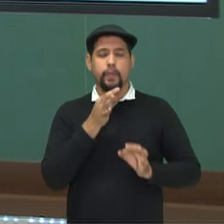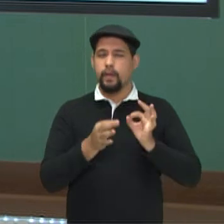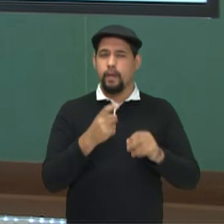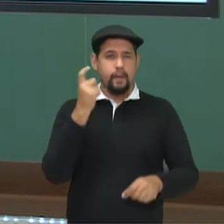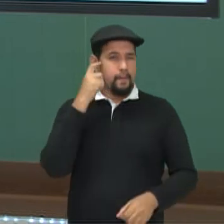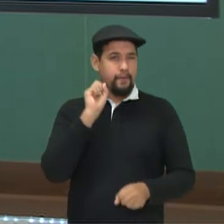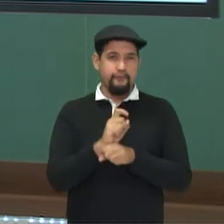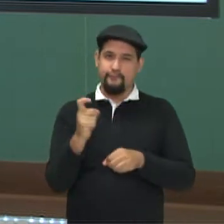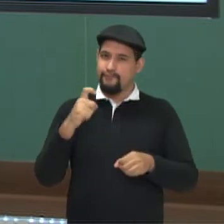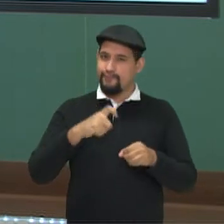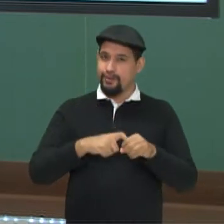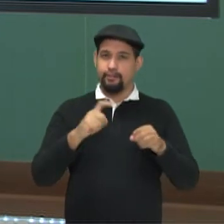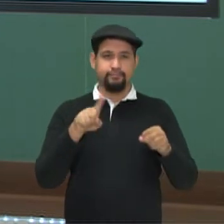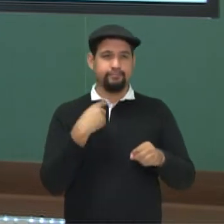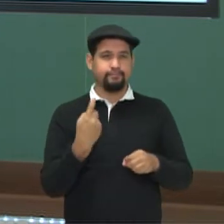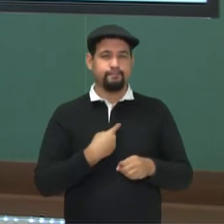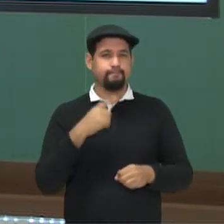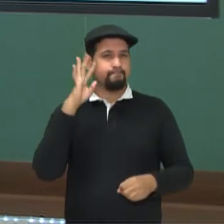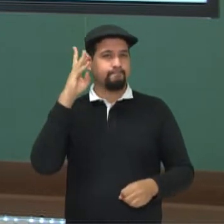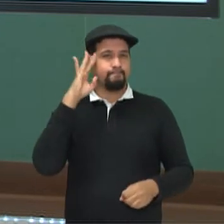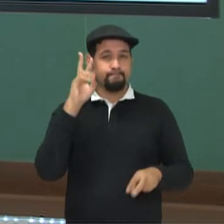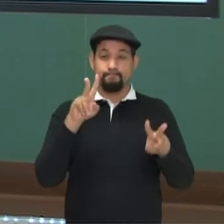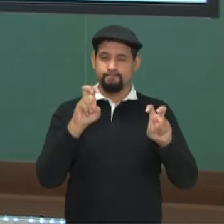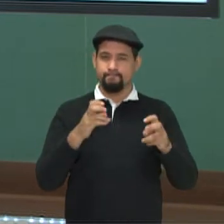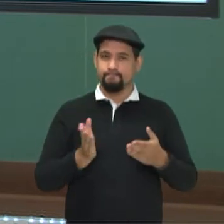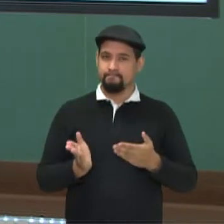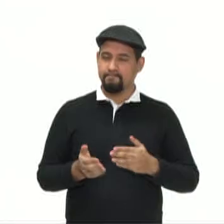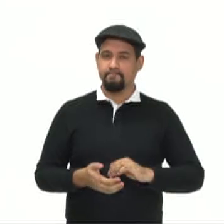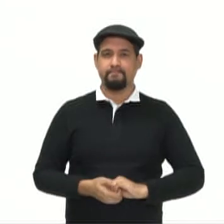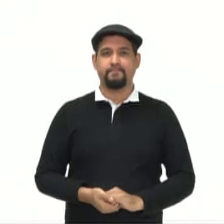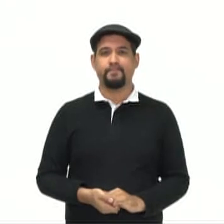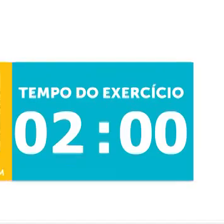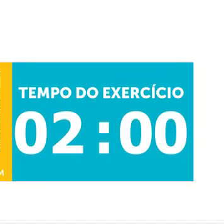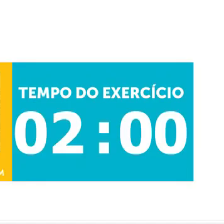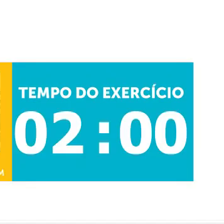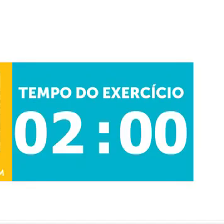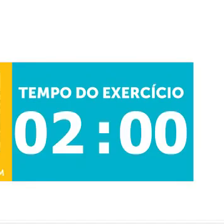aí que eu volto já já para nós refletirmos sobre essa questão.